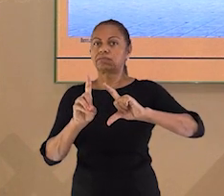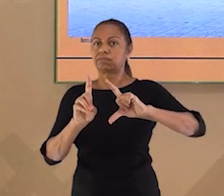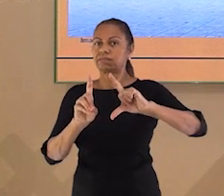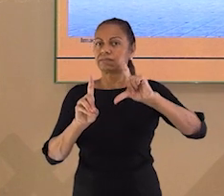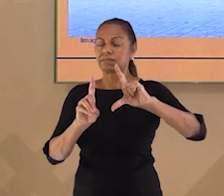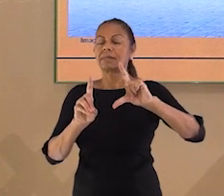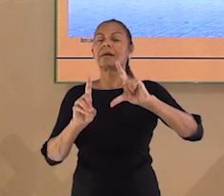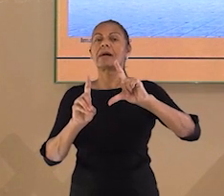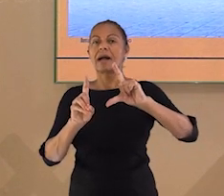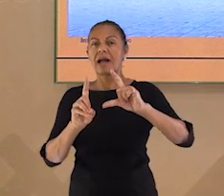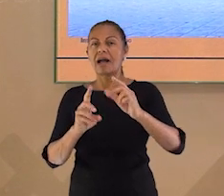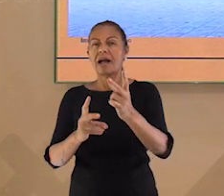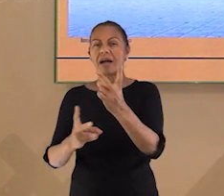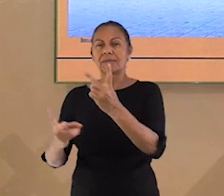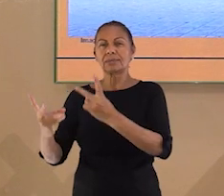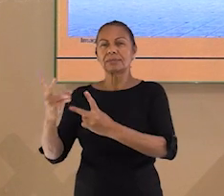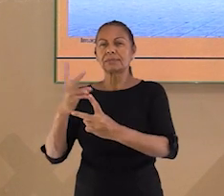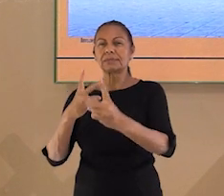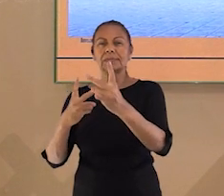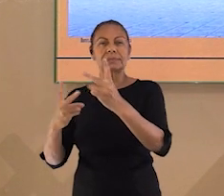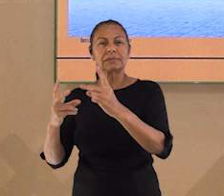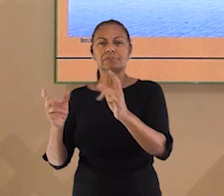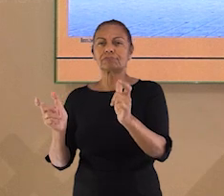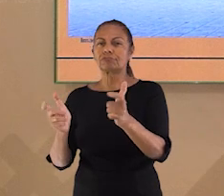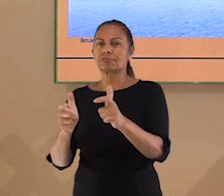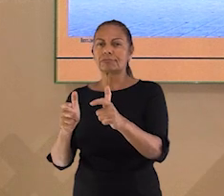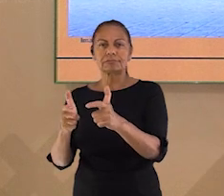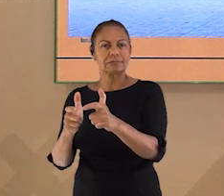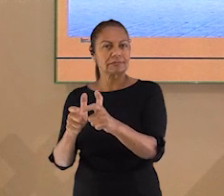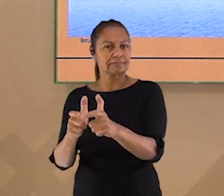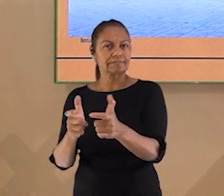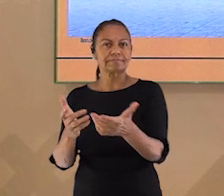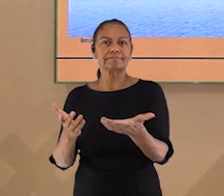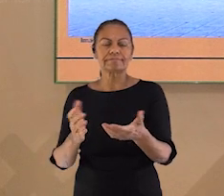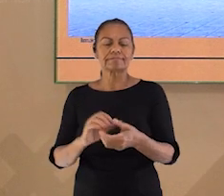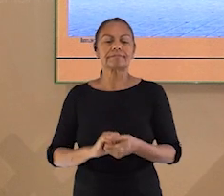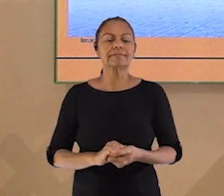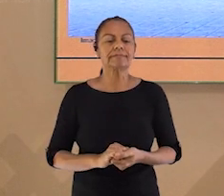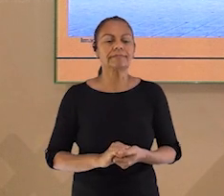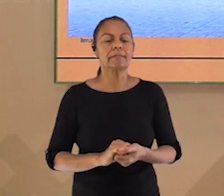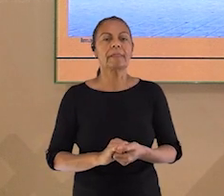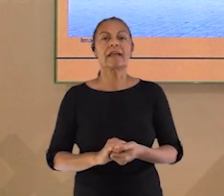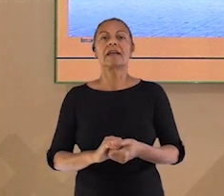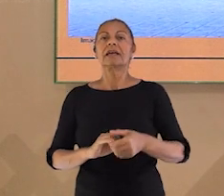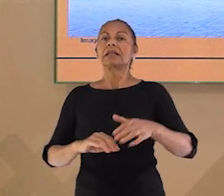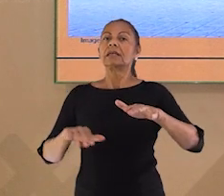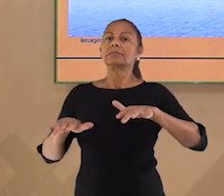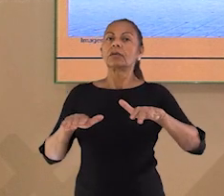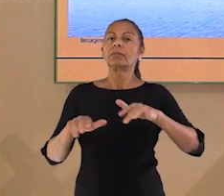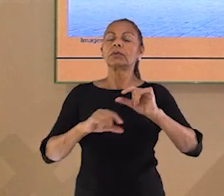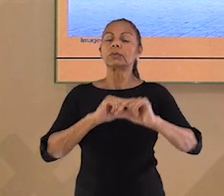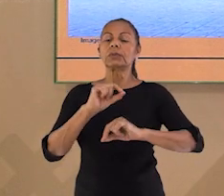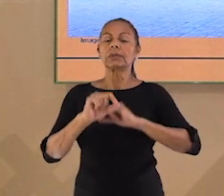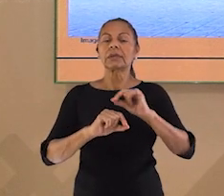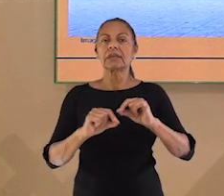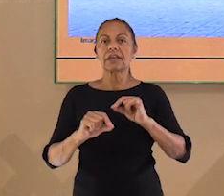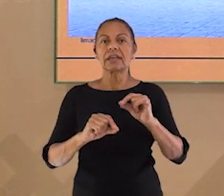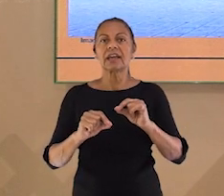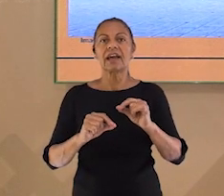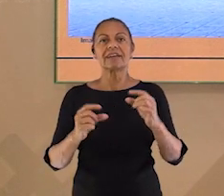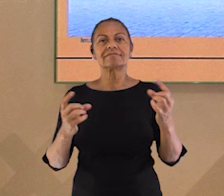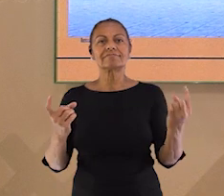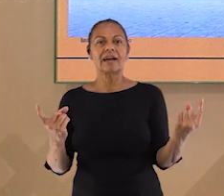sua circulação interrompida por uma camada de ar quente que fica posicionada sobre ela.